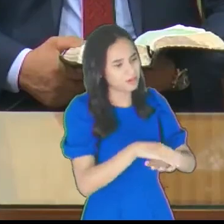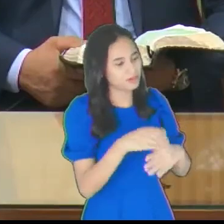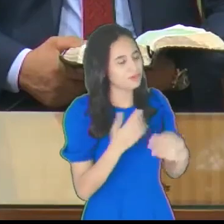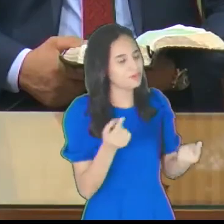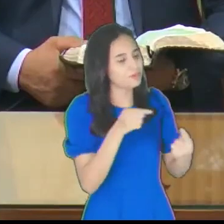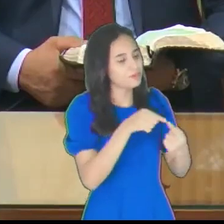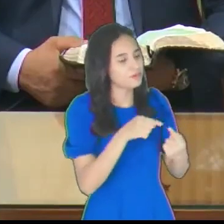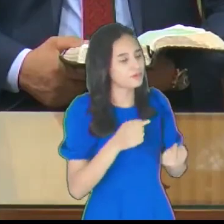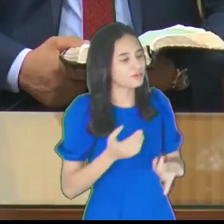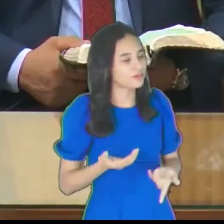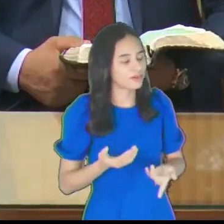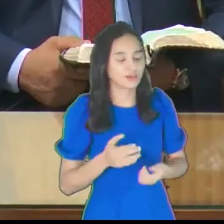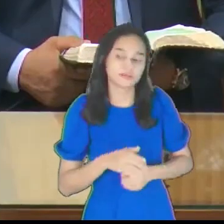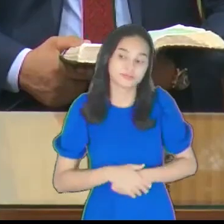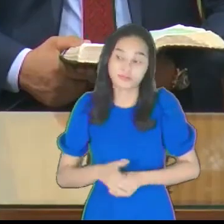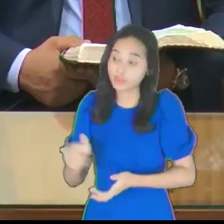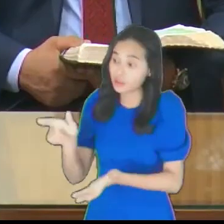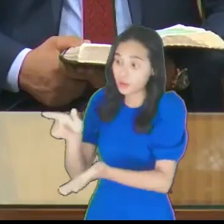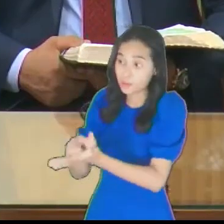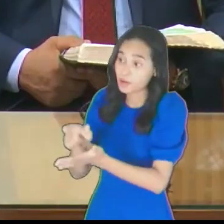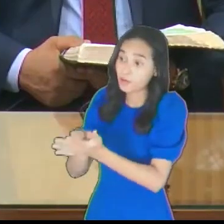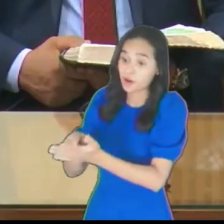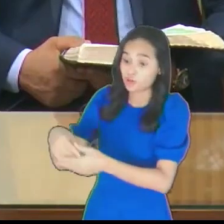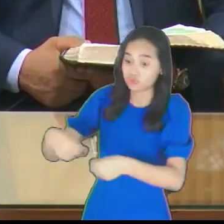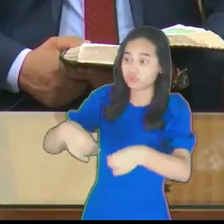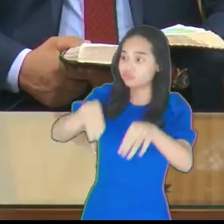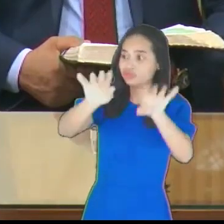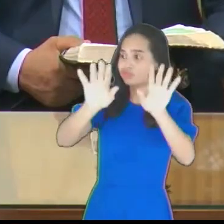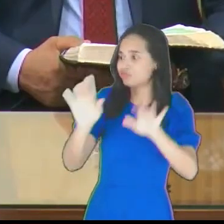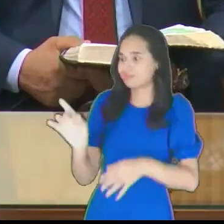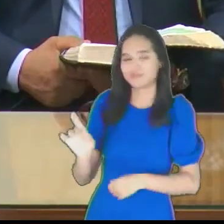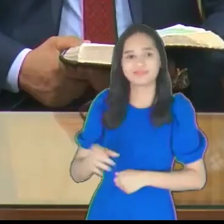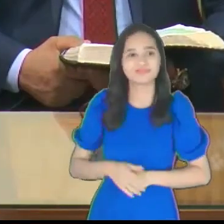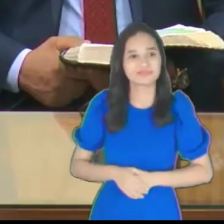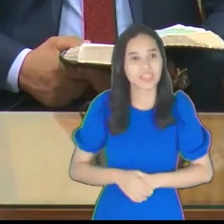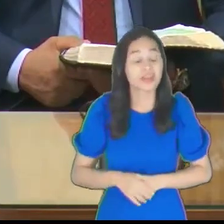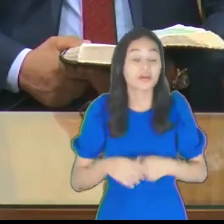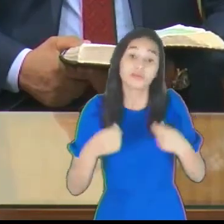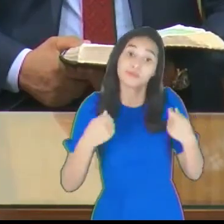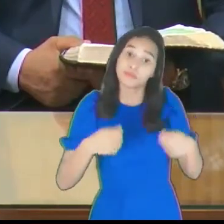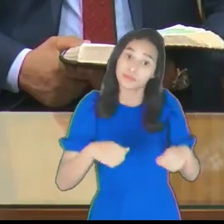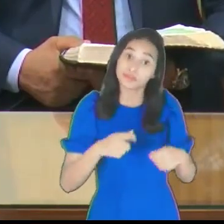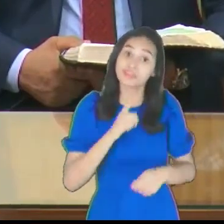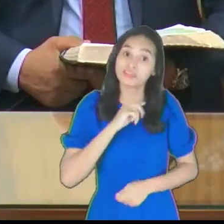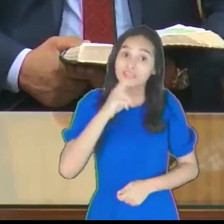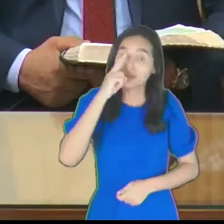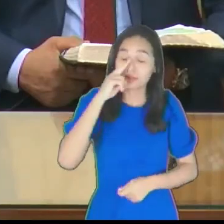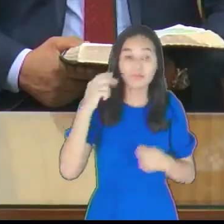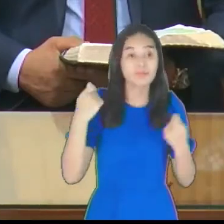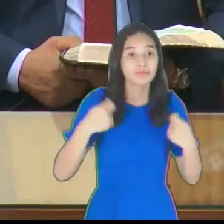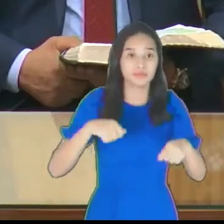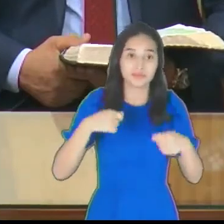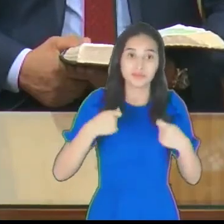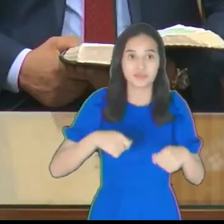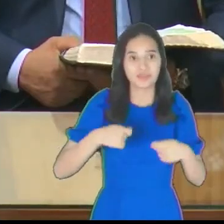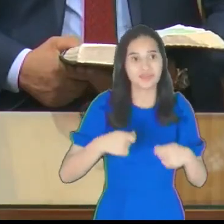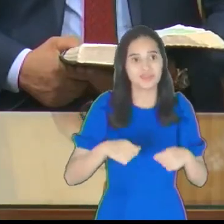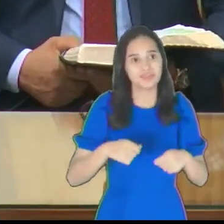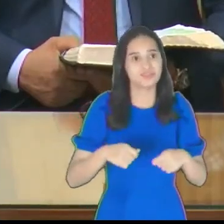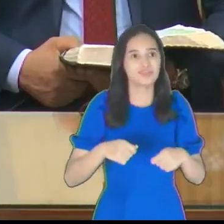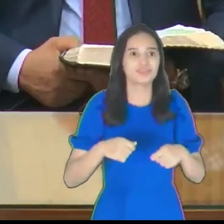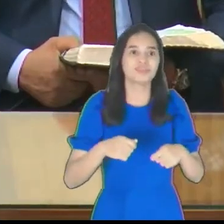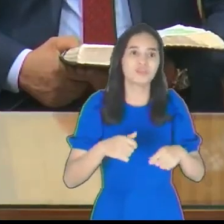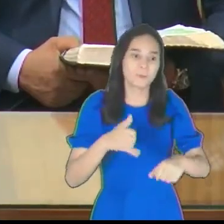é para o papel não voar. Glória a Deus. E tem crente, irmão, que tem que ter um pé de sapateiro. Glória a Deus. Na vida dele.